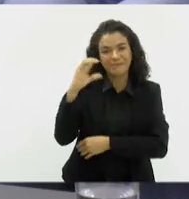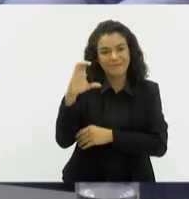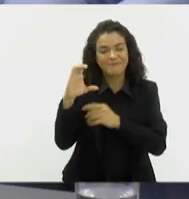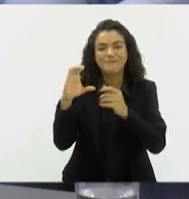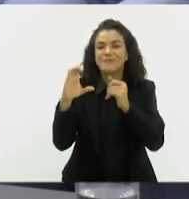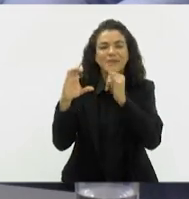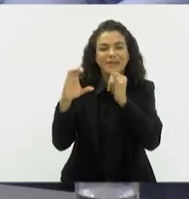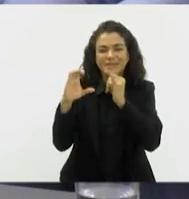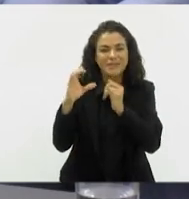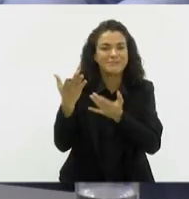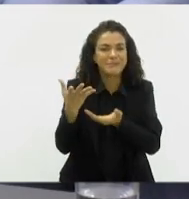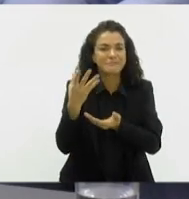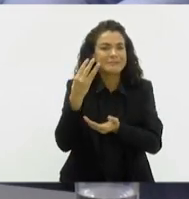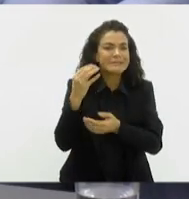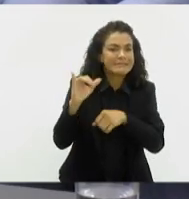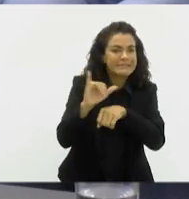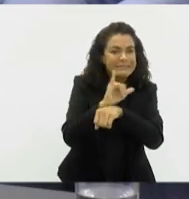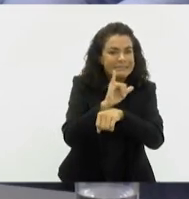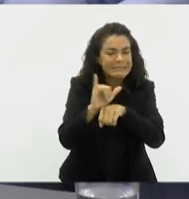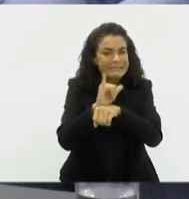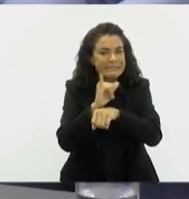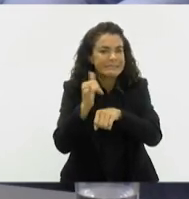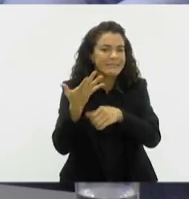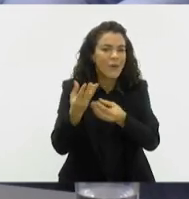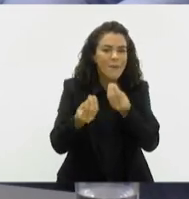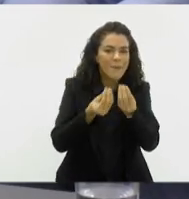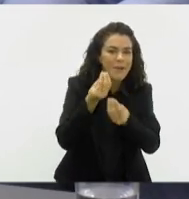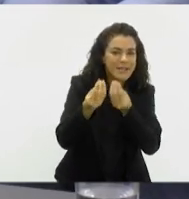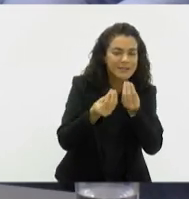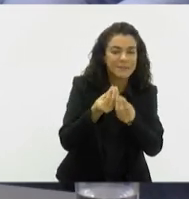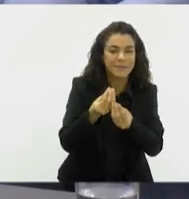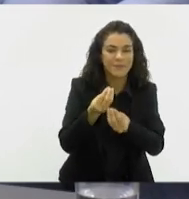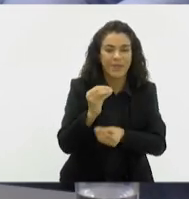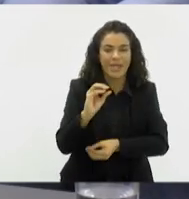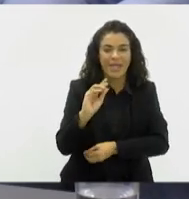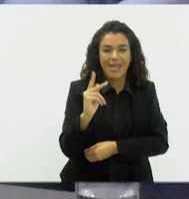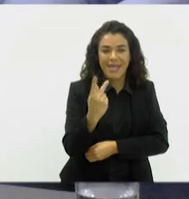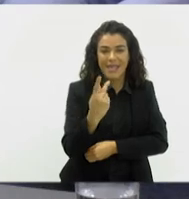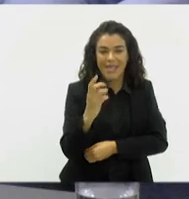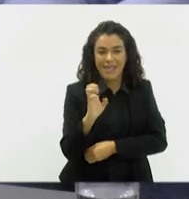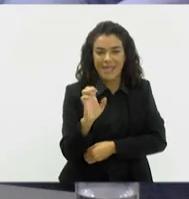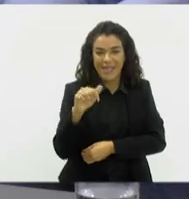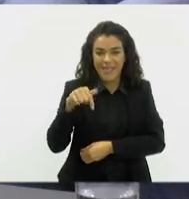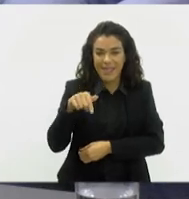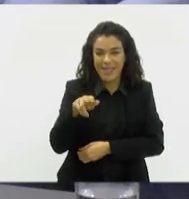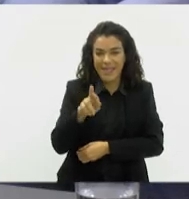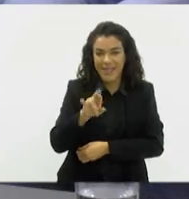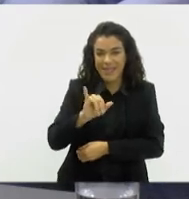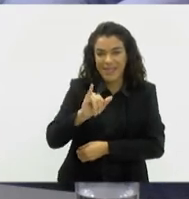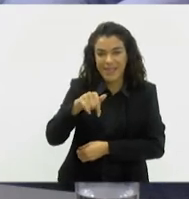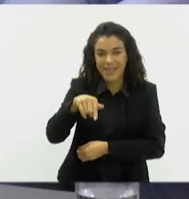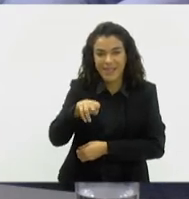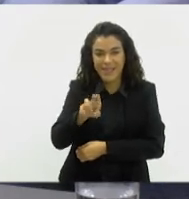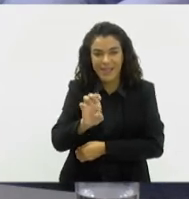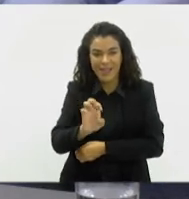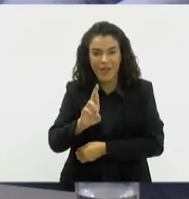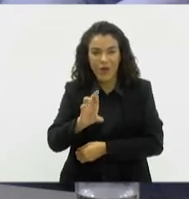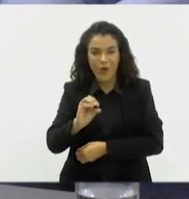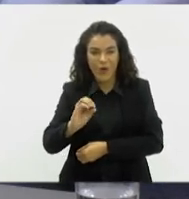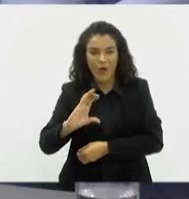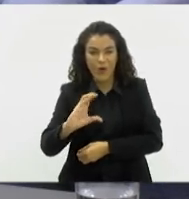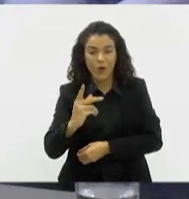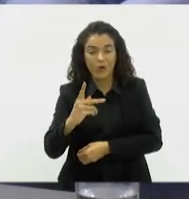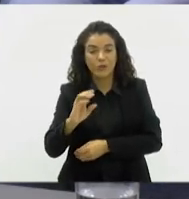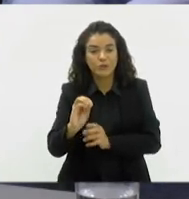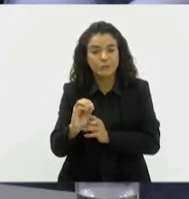vai ser o hospital de custódia, por exemplo, do Henrique Rocha. Então, assim, me coloco enquanto uma trabalhadora da